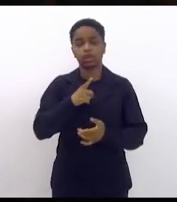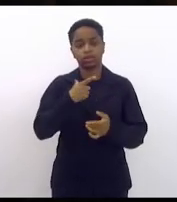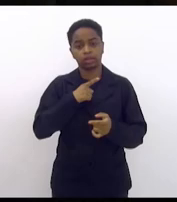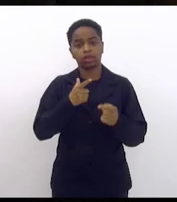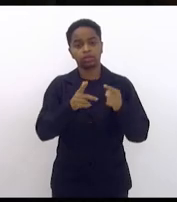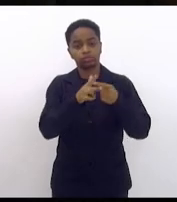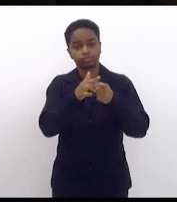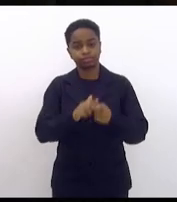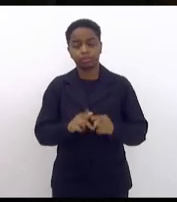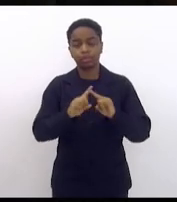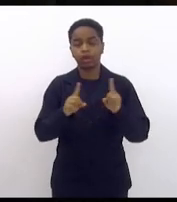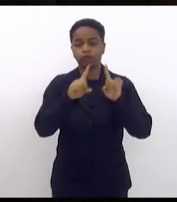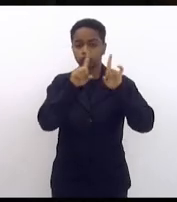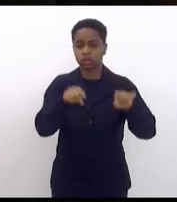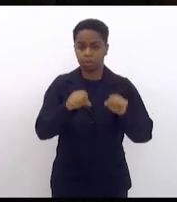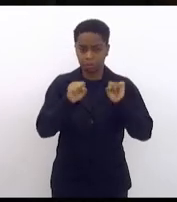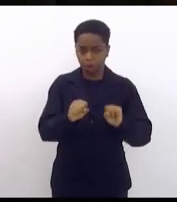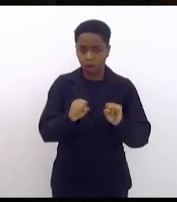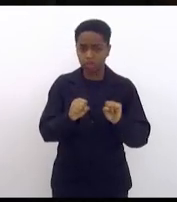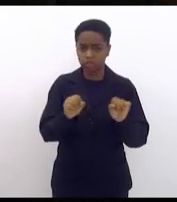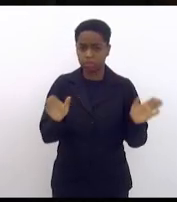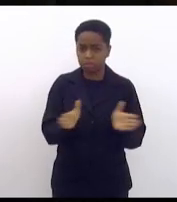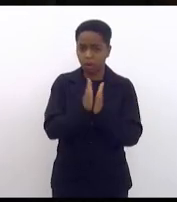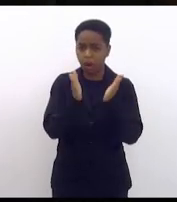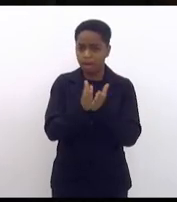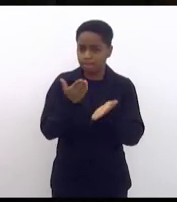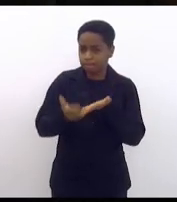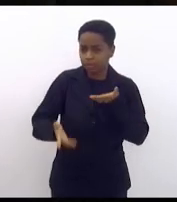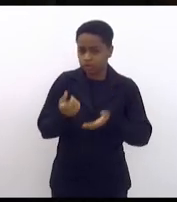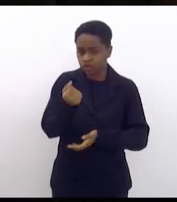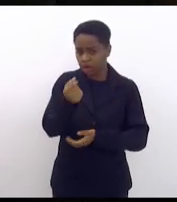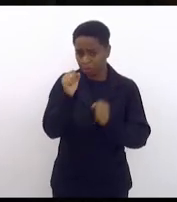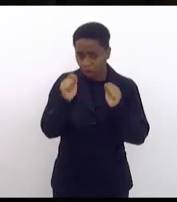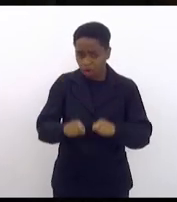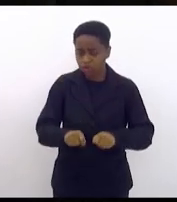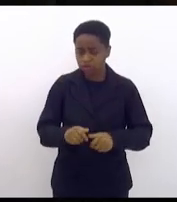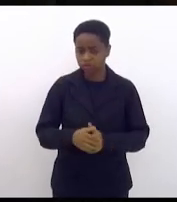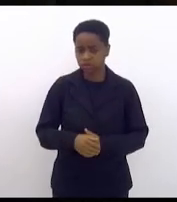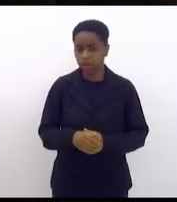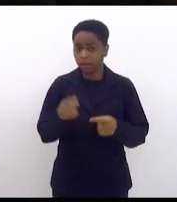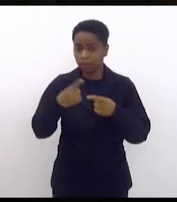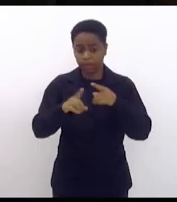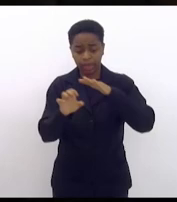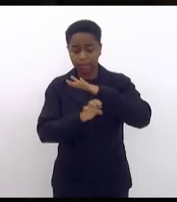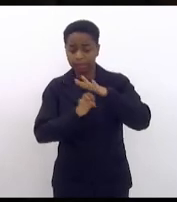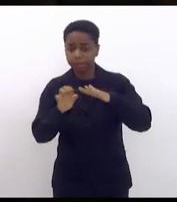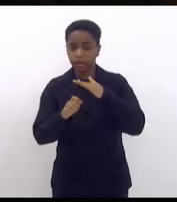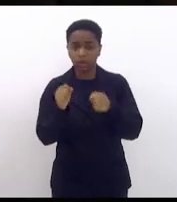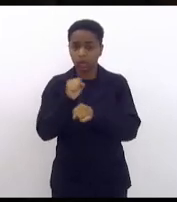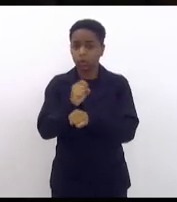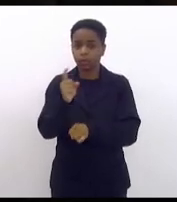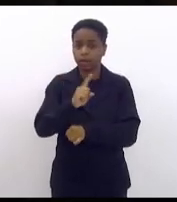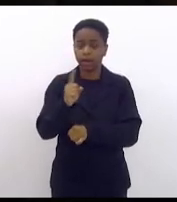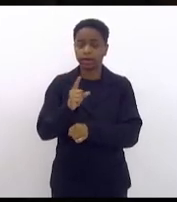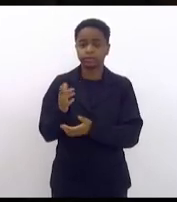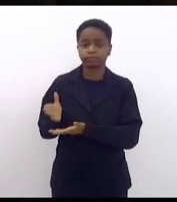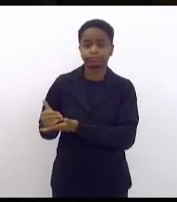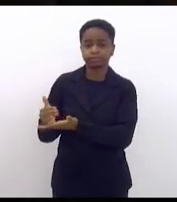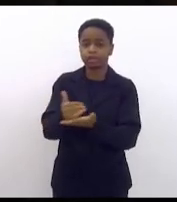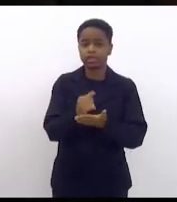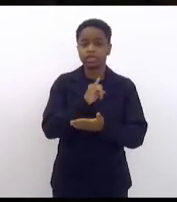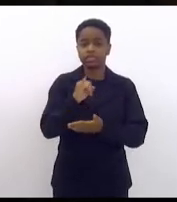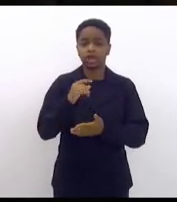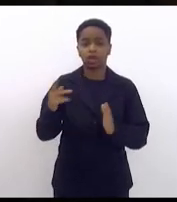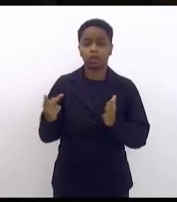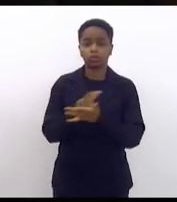servidor pode empobrecer? Por que o empresário não deixa de arrecadar mais porque teve inflação e o